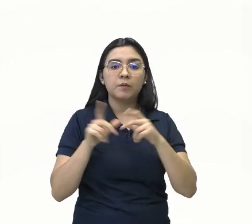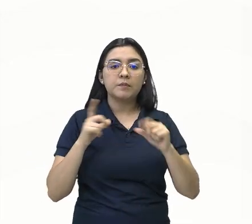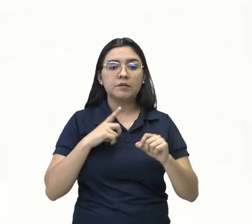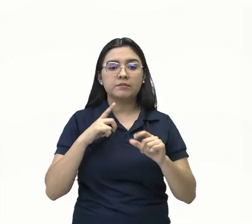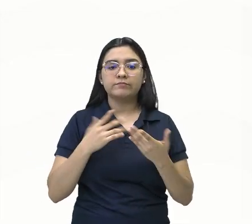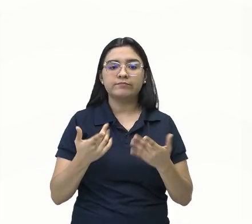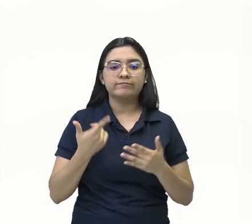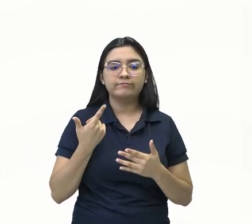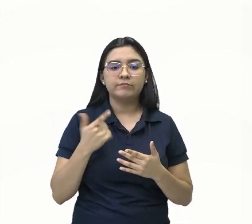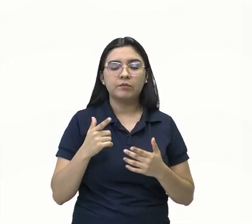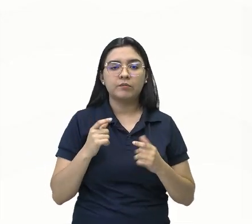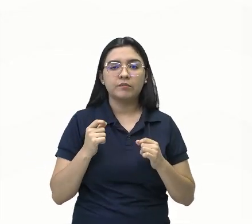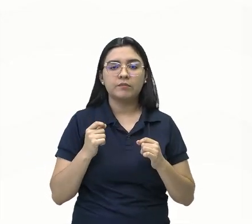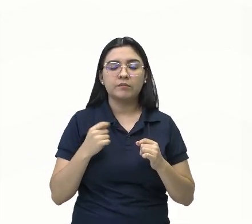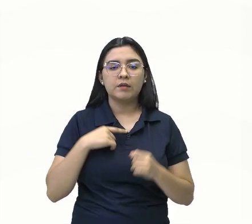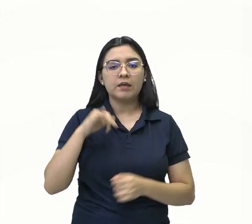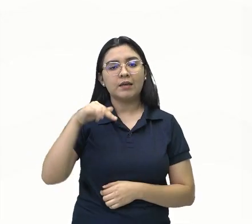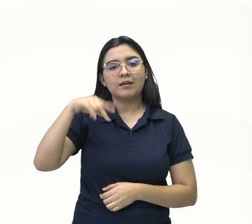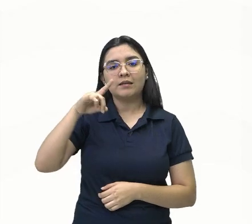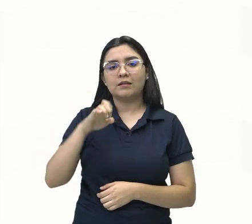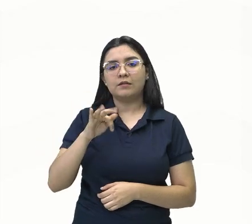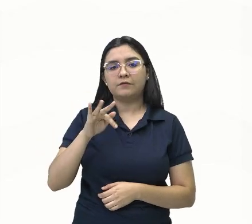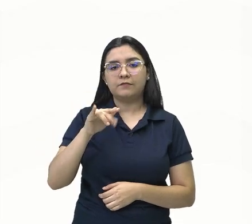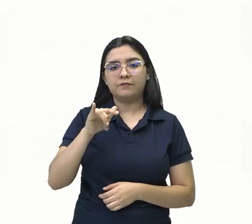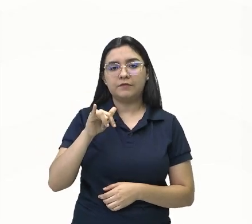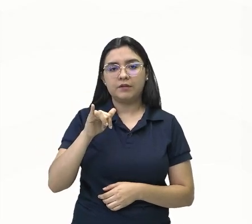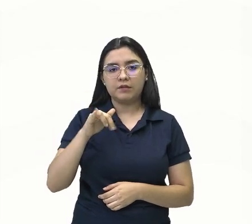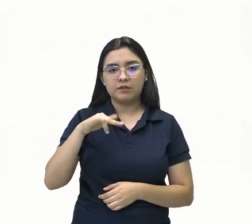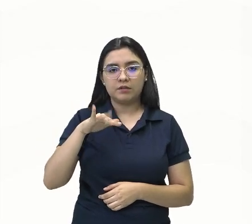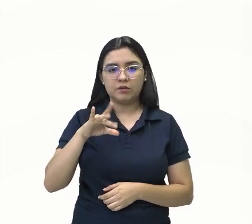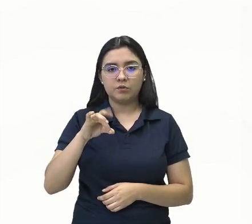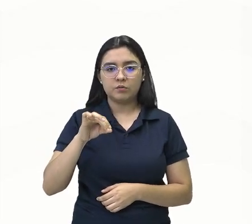indefinidos e eles significam ninguém.